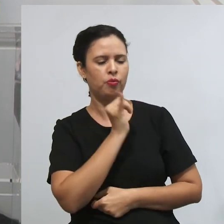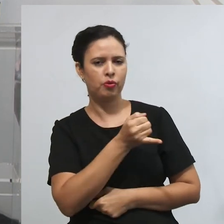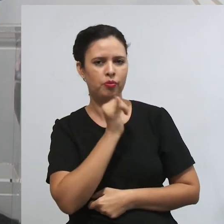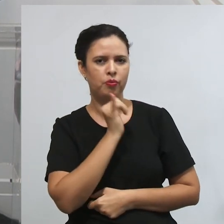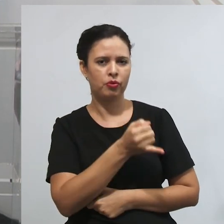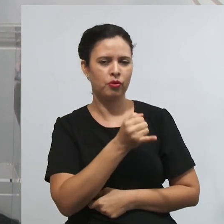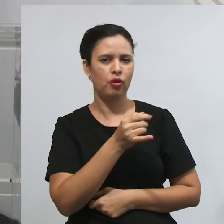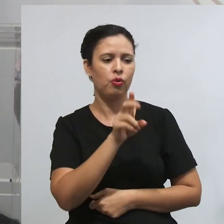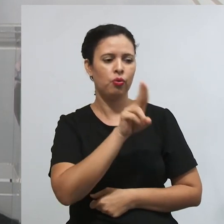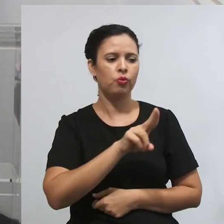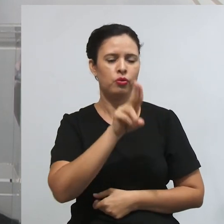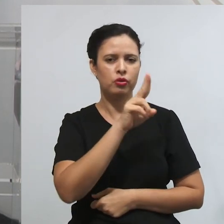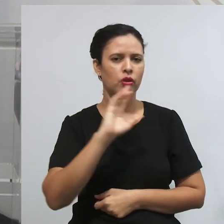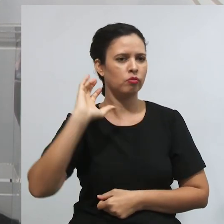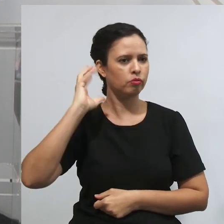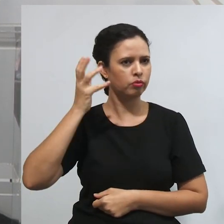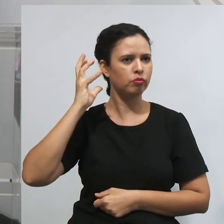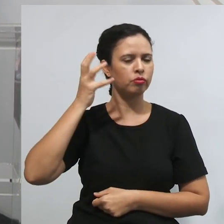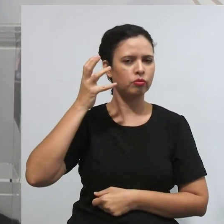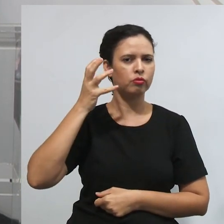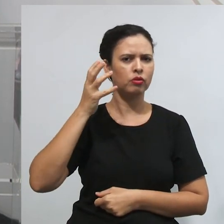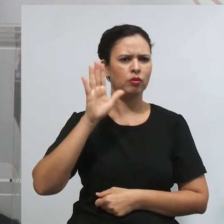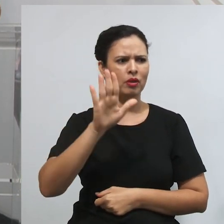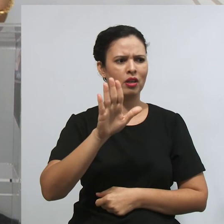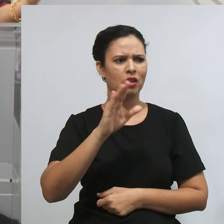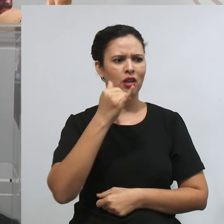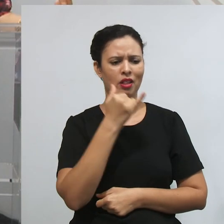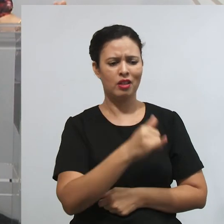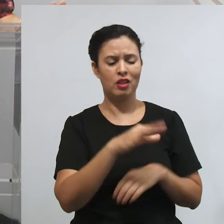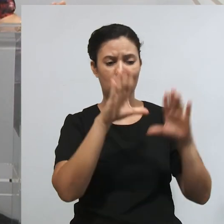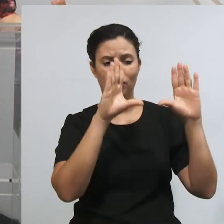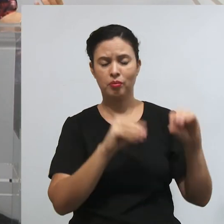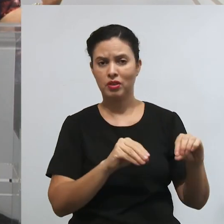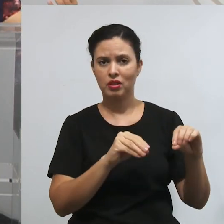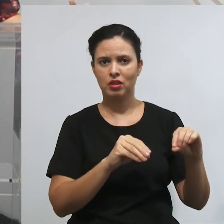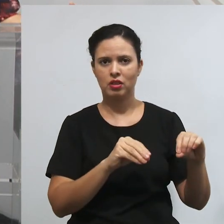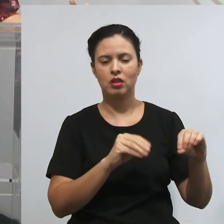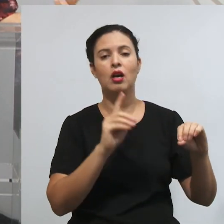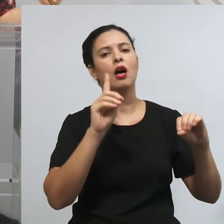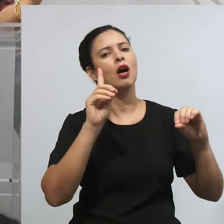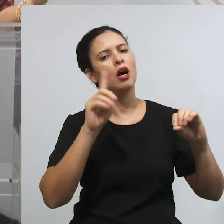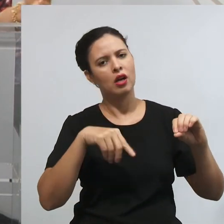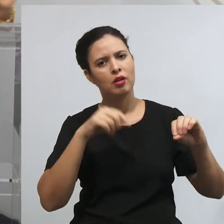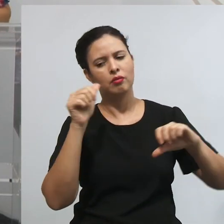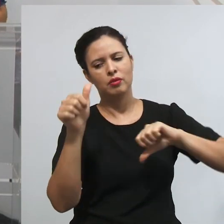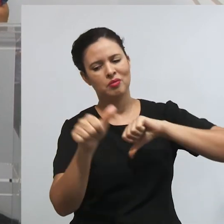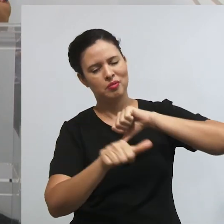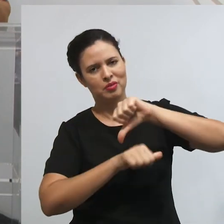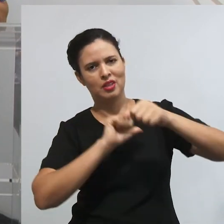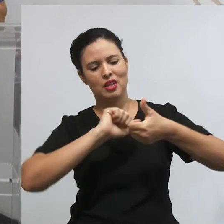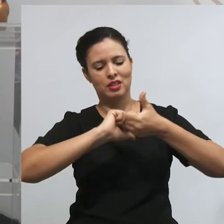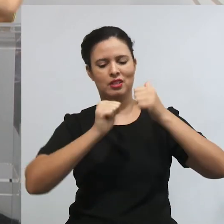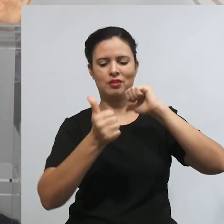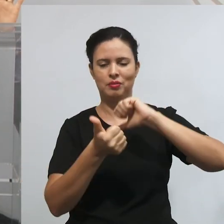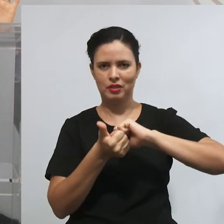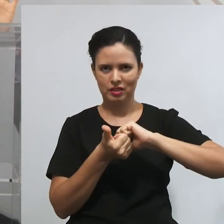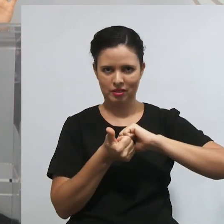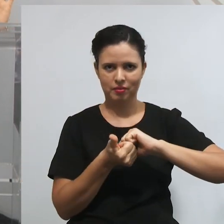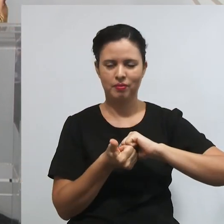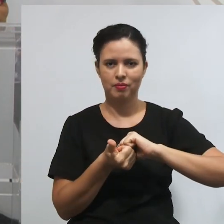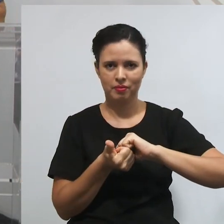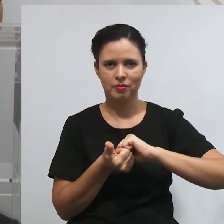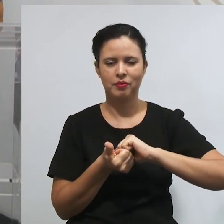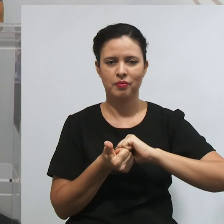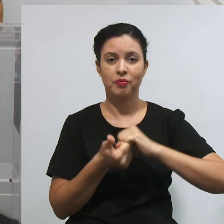áudio de um aparelho de som. E aí, não tem energia. Então, é flexível, vamos adaptar essa situação. Então não vai ter o